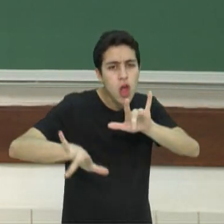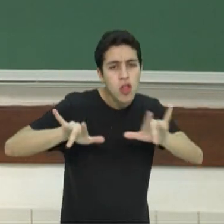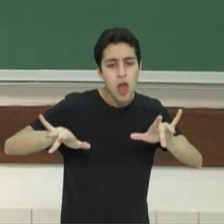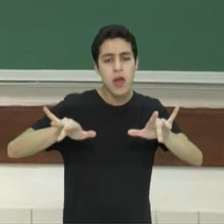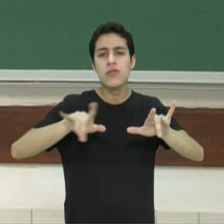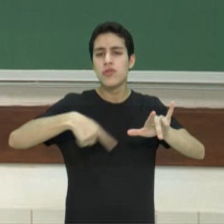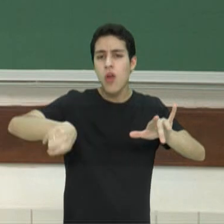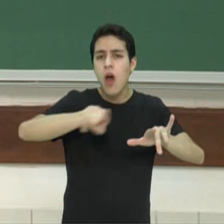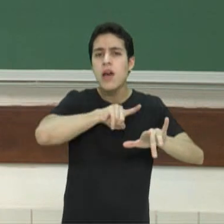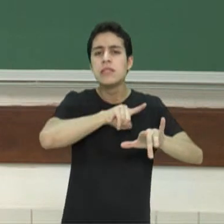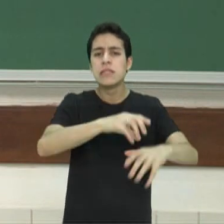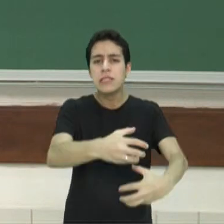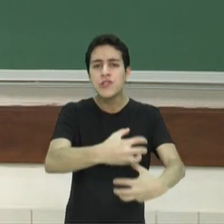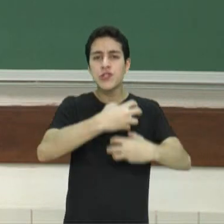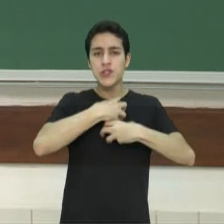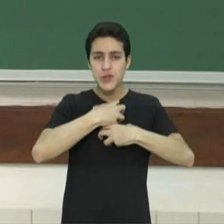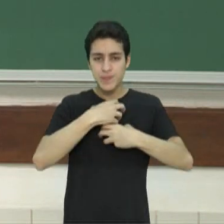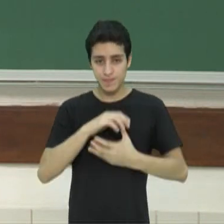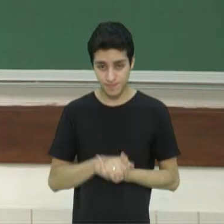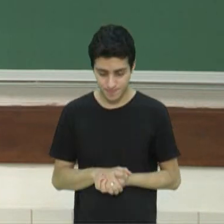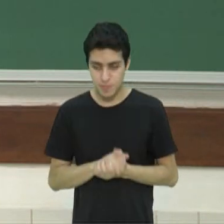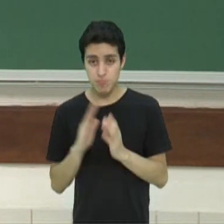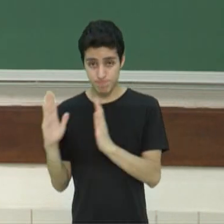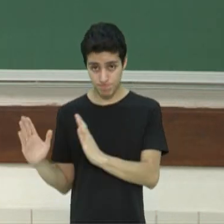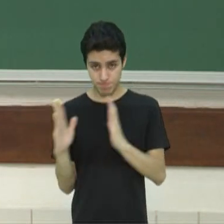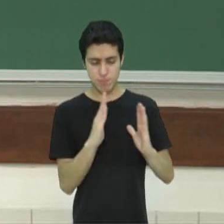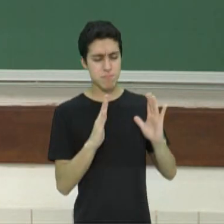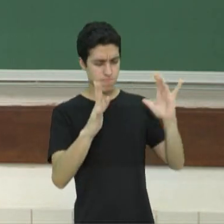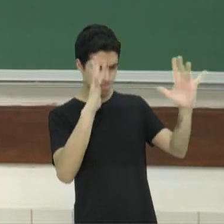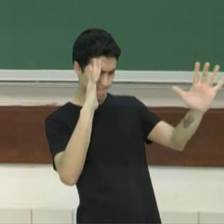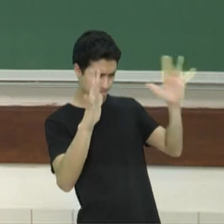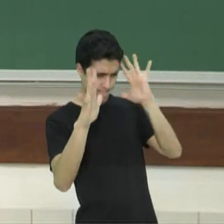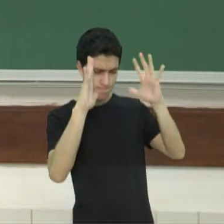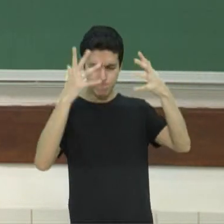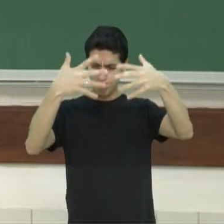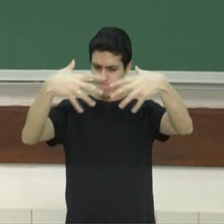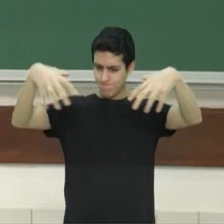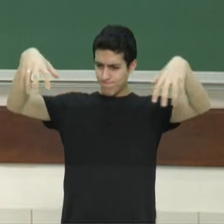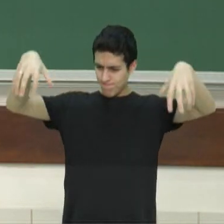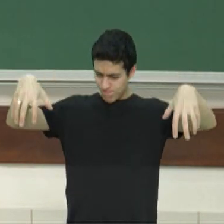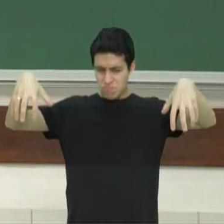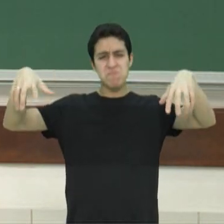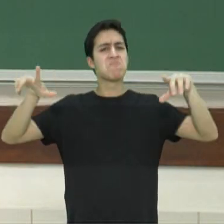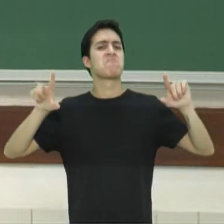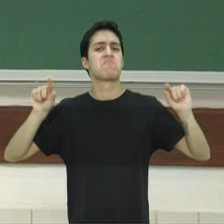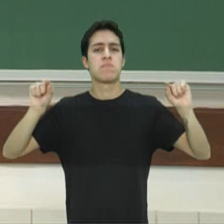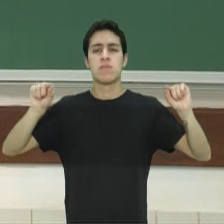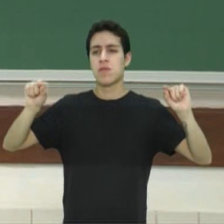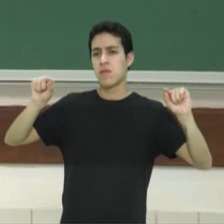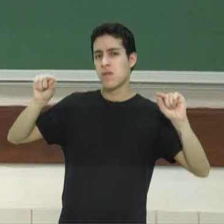sentimos, ok? Essa teoria das ideias do Platão, mundo sensível e mundo